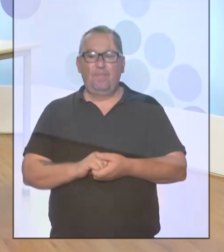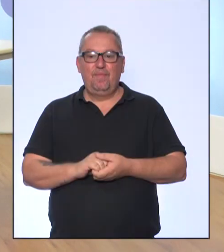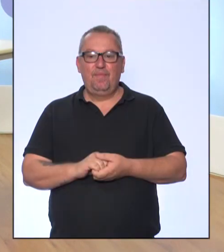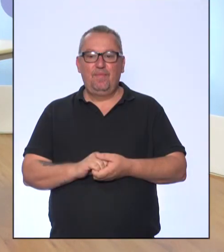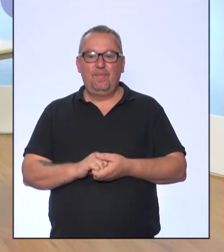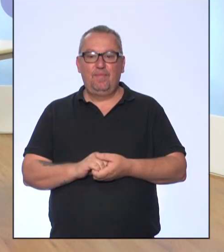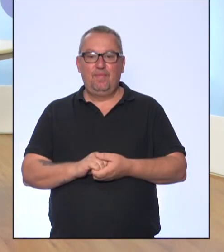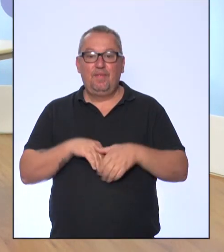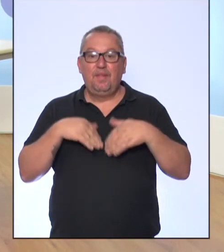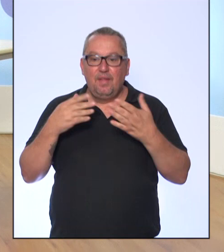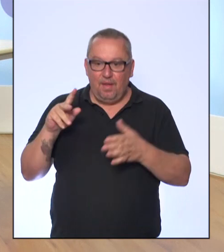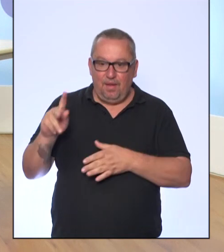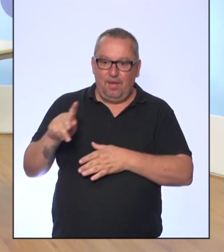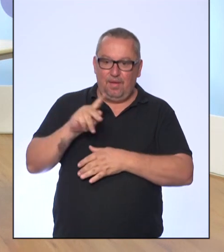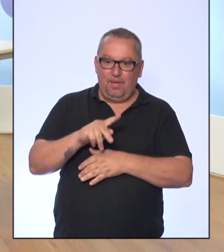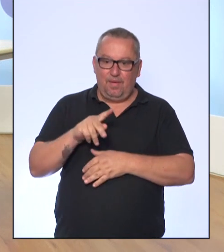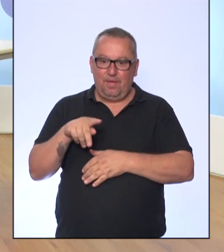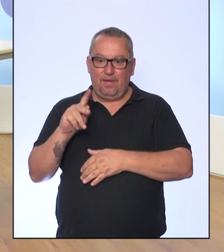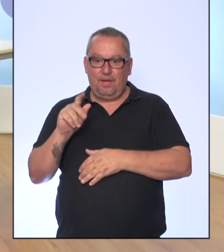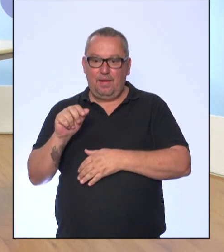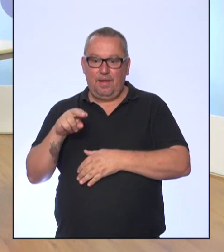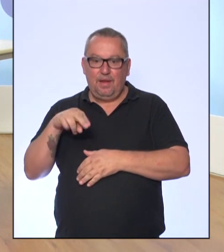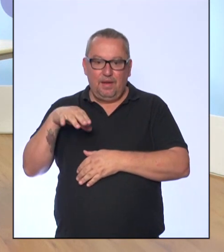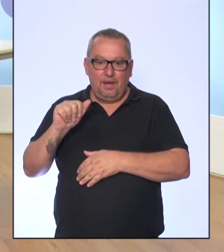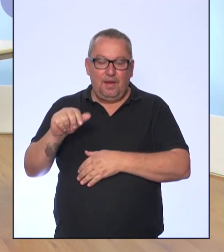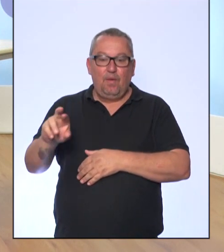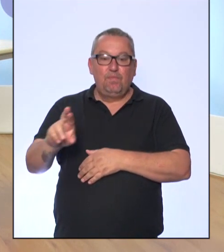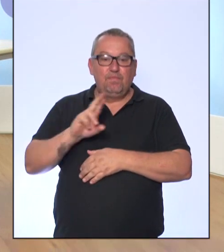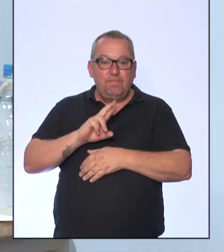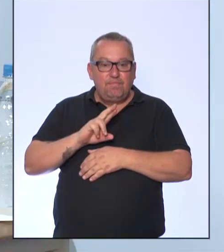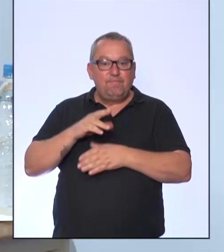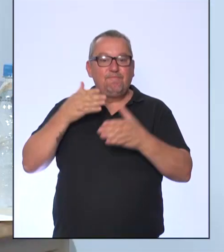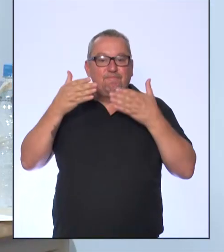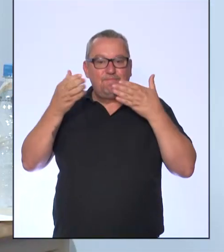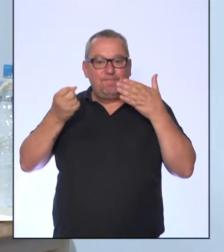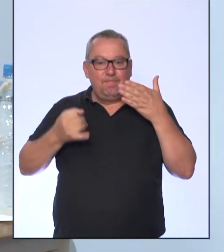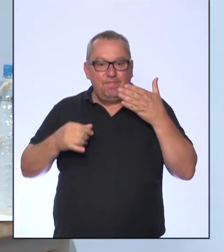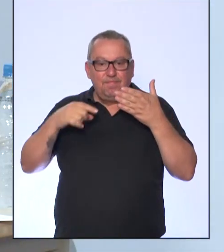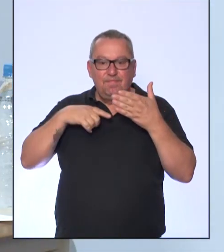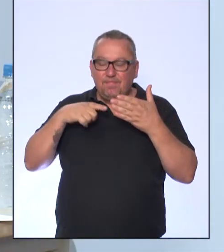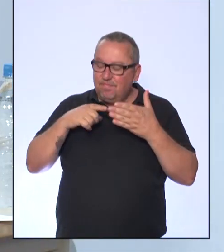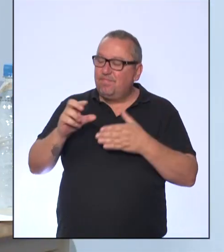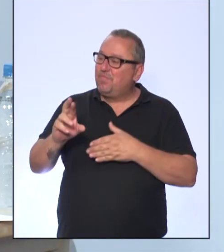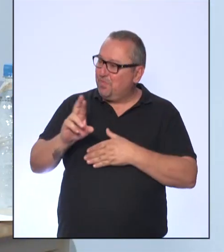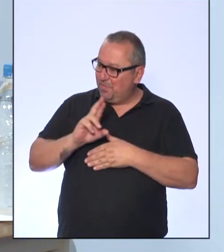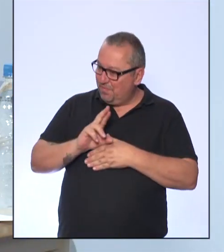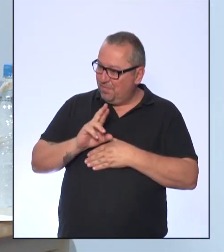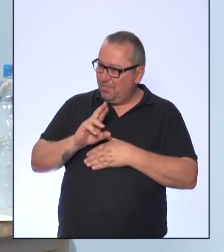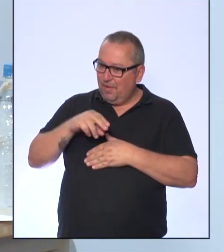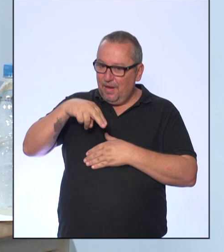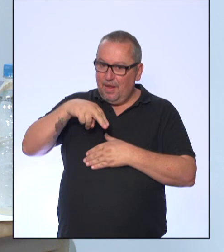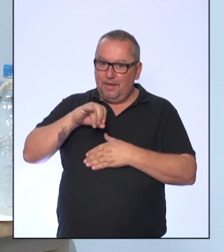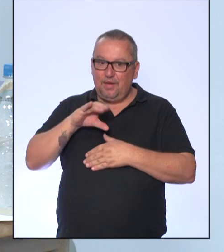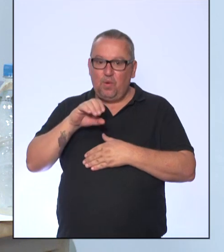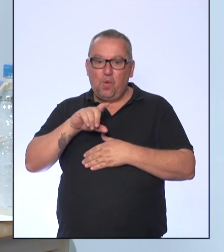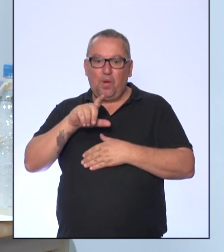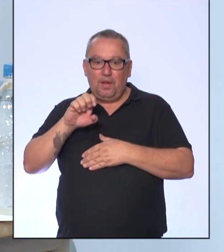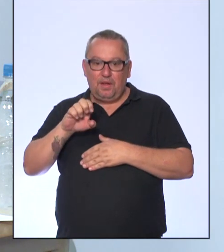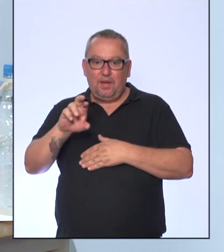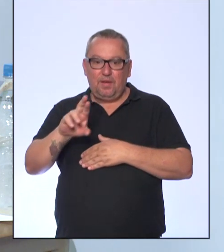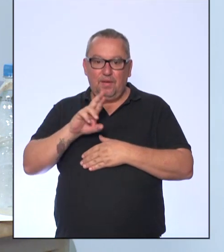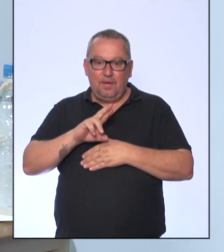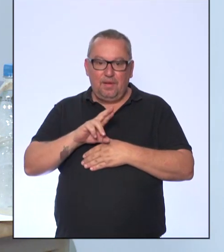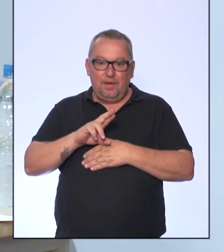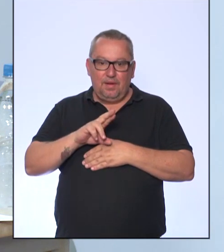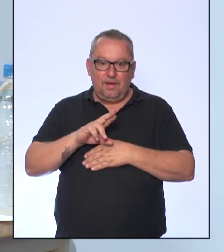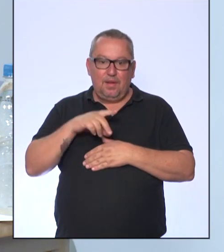E aí, professora Karina, o que os alunos responderam no chat? Olha, a gente tem algumas respostas aqui. A Nicole, ela respondeu,